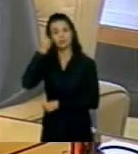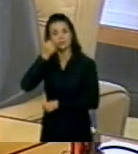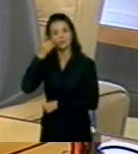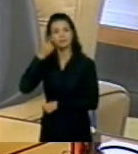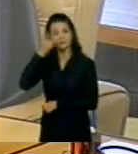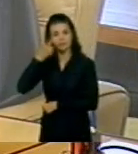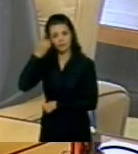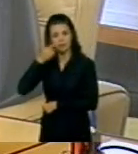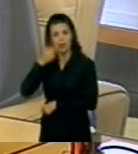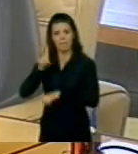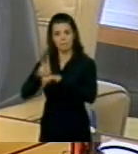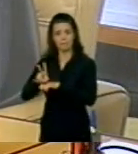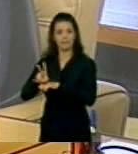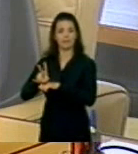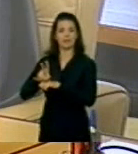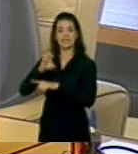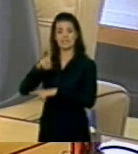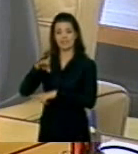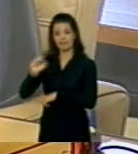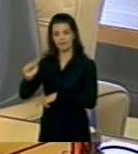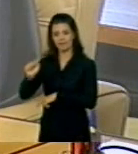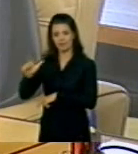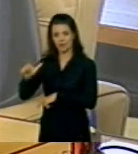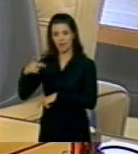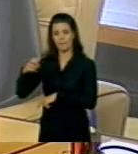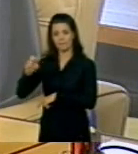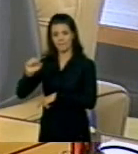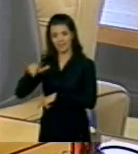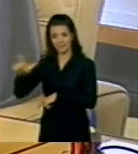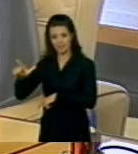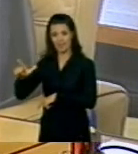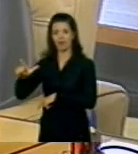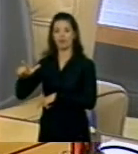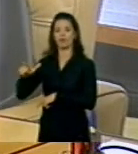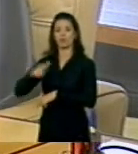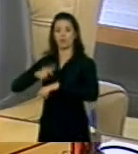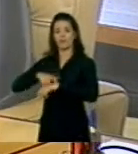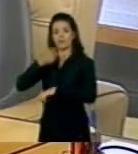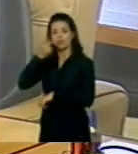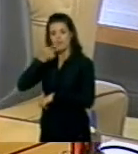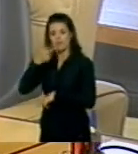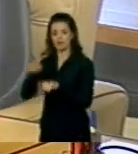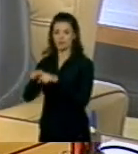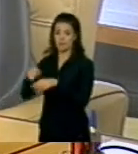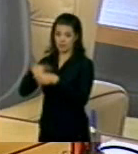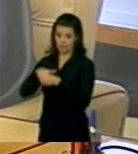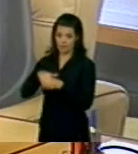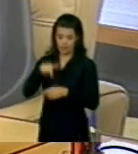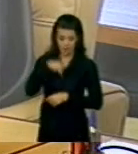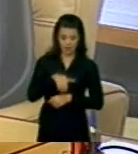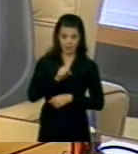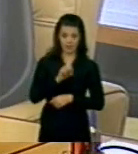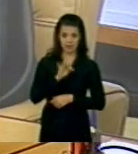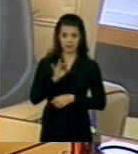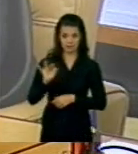invioláveis civil e penalmente por quaisquer de suas opiniões, palavras e votos", Esta Suprema Corte, forte no